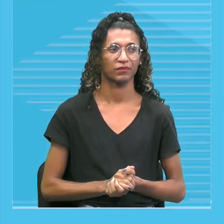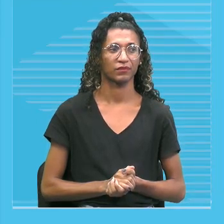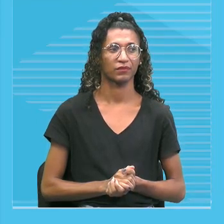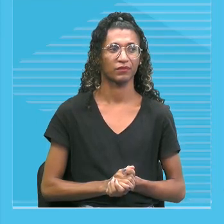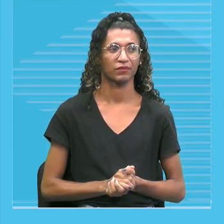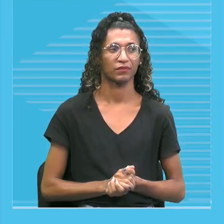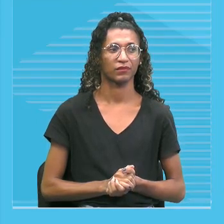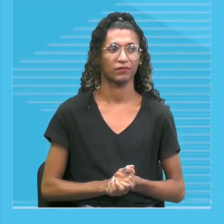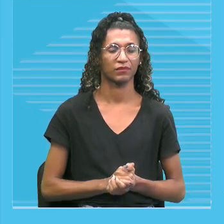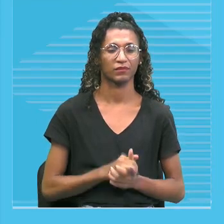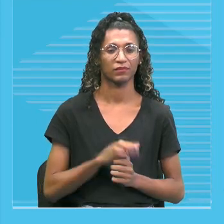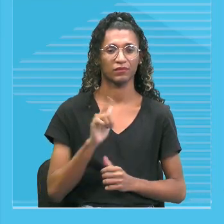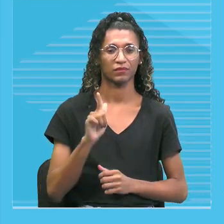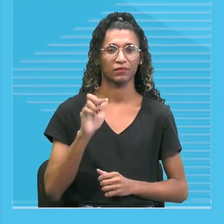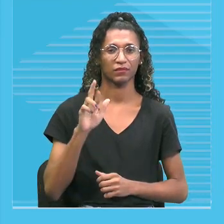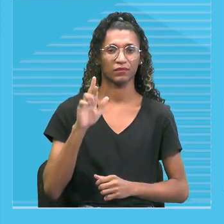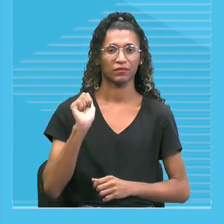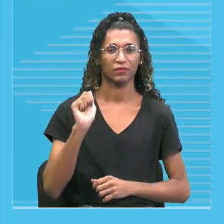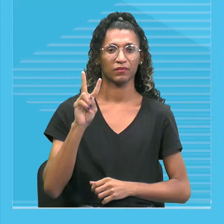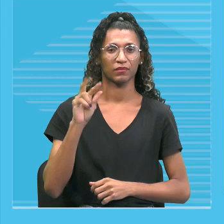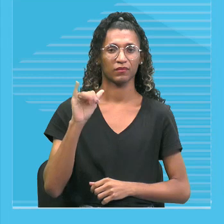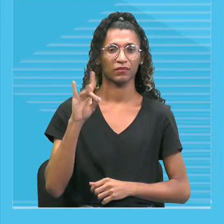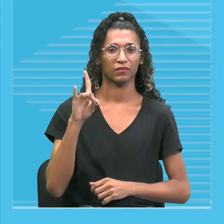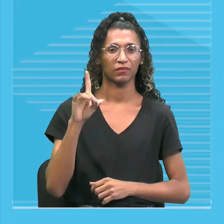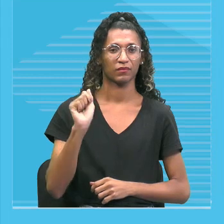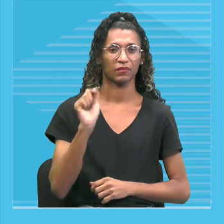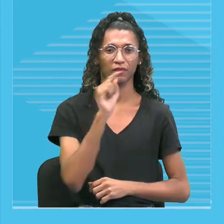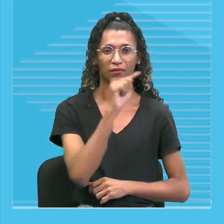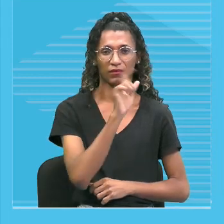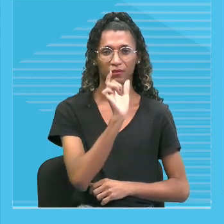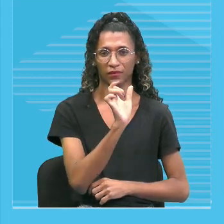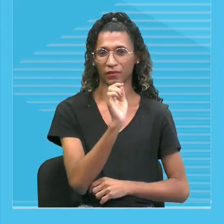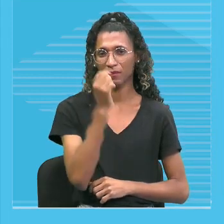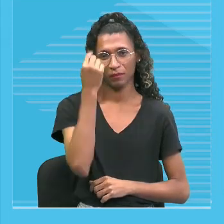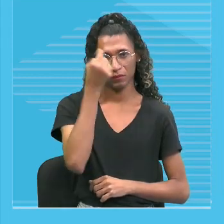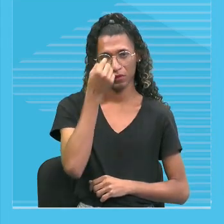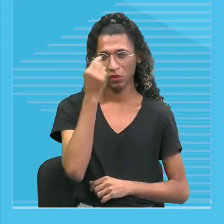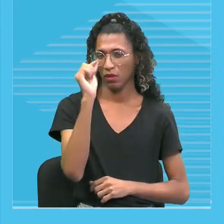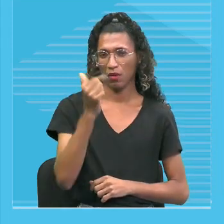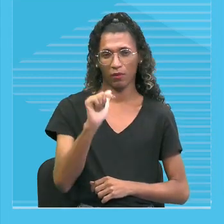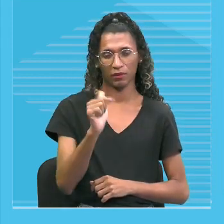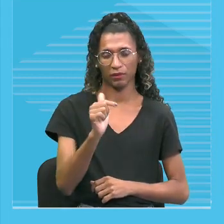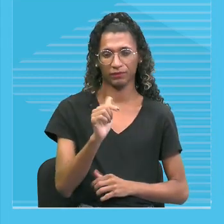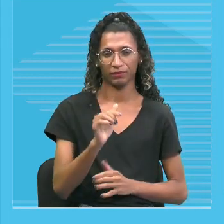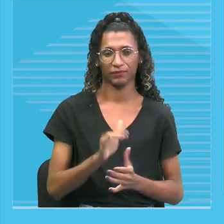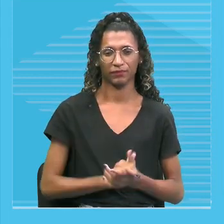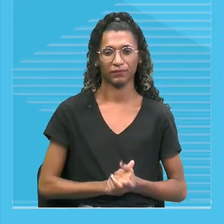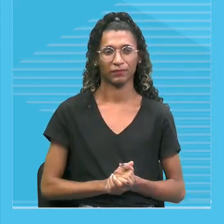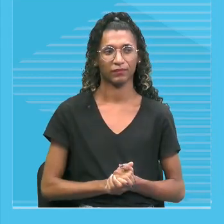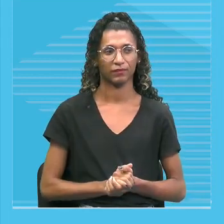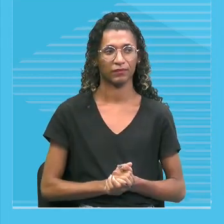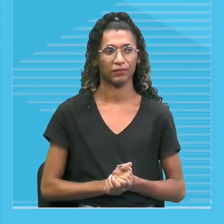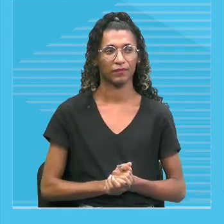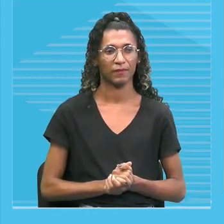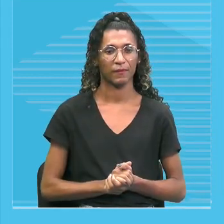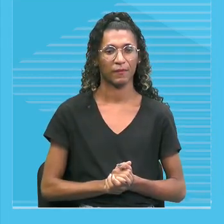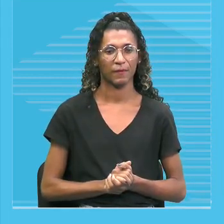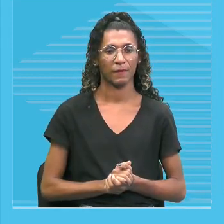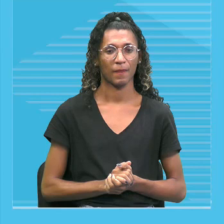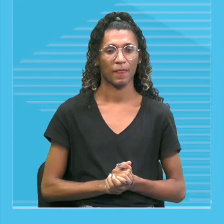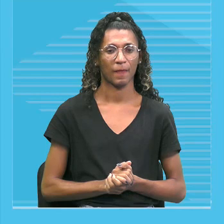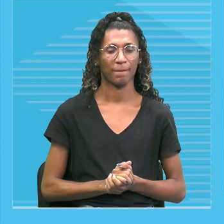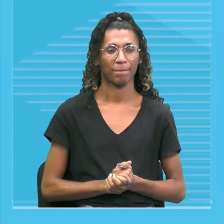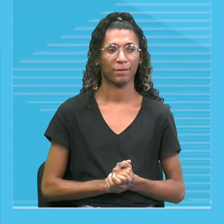é uma palavra que não existe em espanhol em espanhol não existe a palavra né despistada é distraída